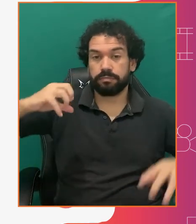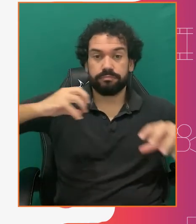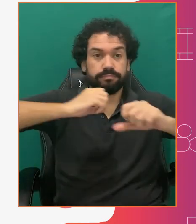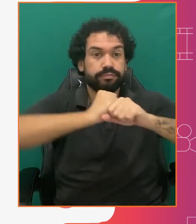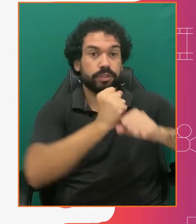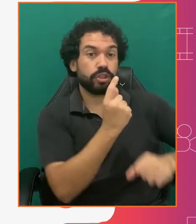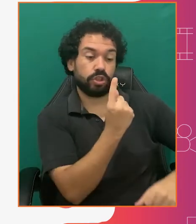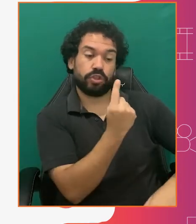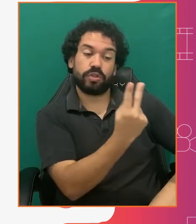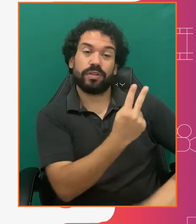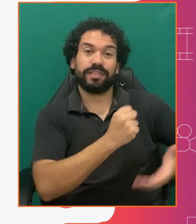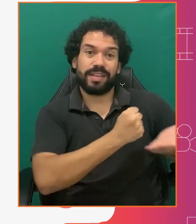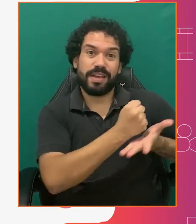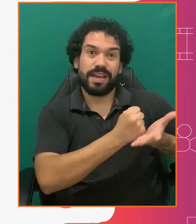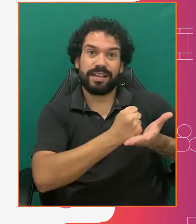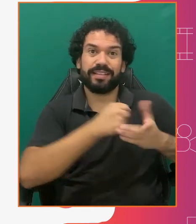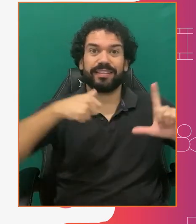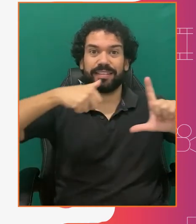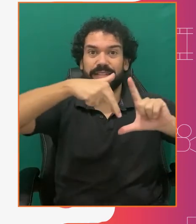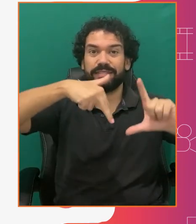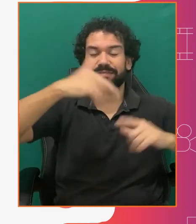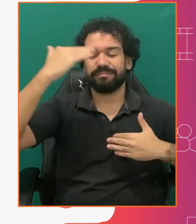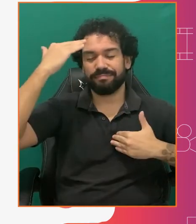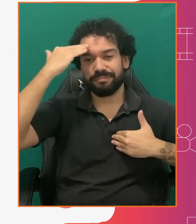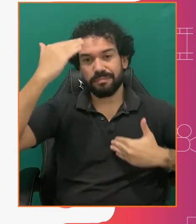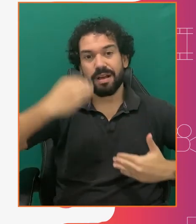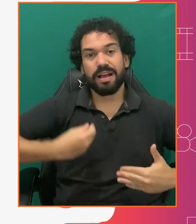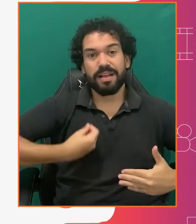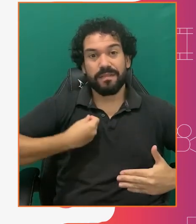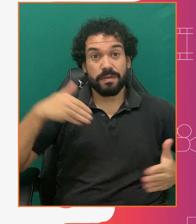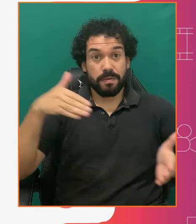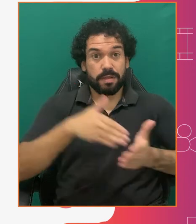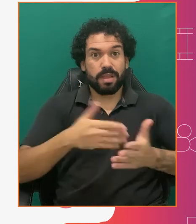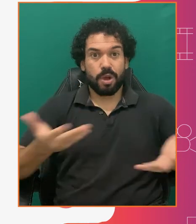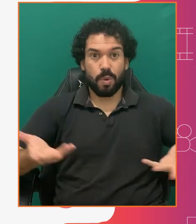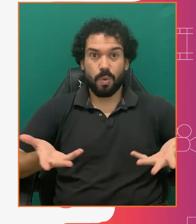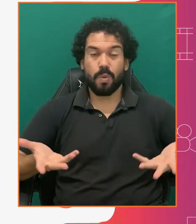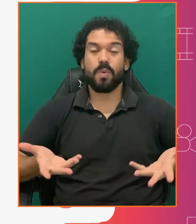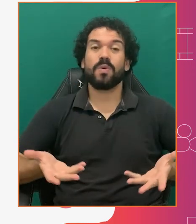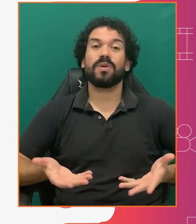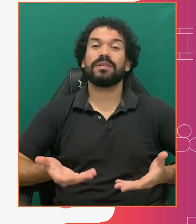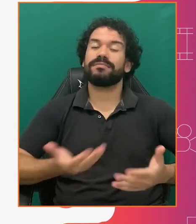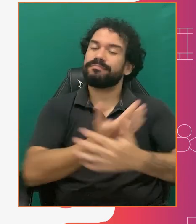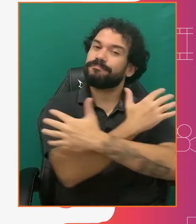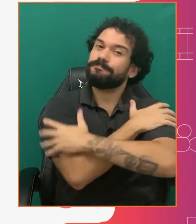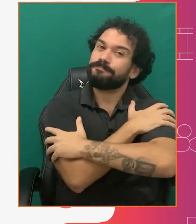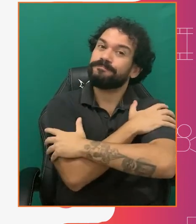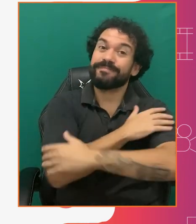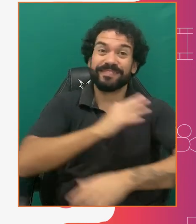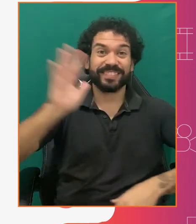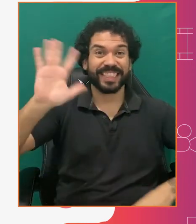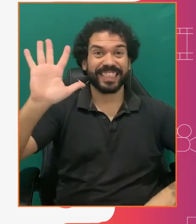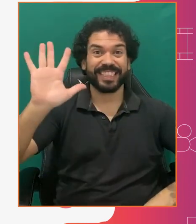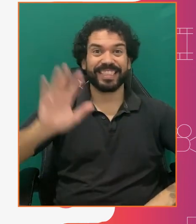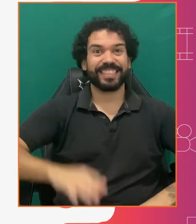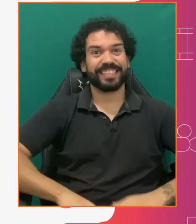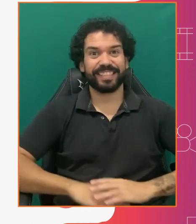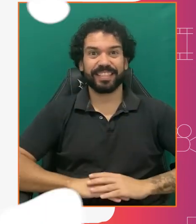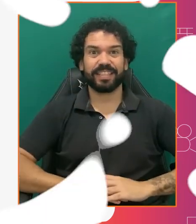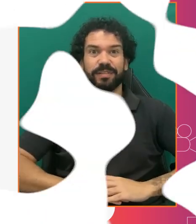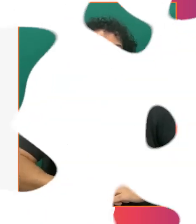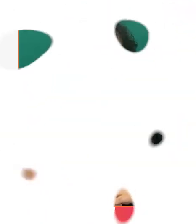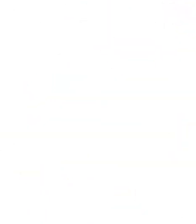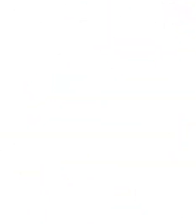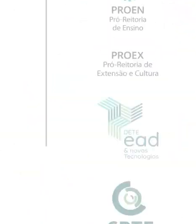dos 12 princípios da animação. Obrigada por estarem comigo até aqui. Um abração e até mais!